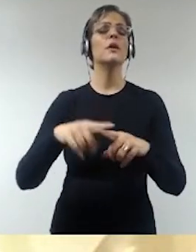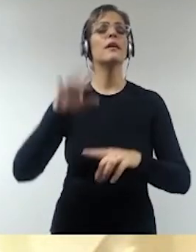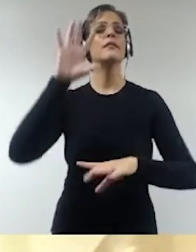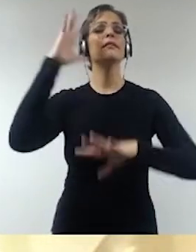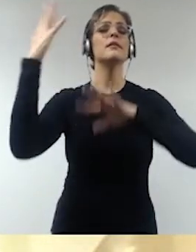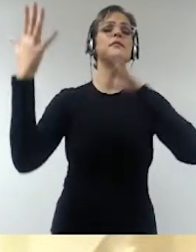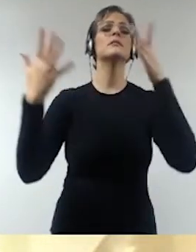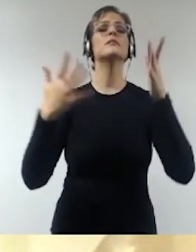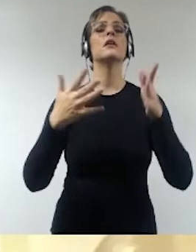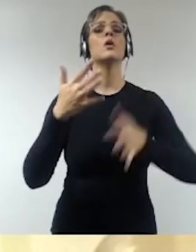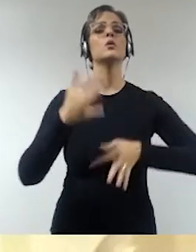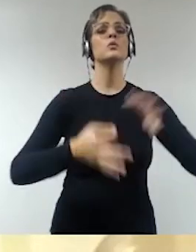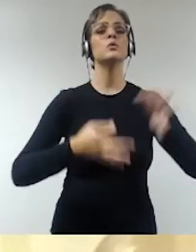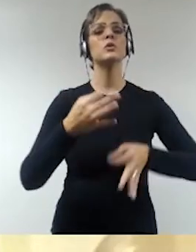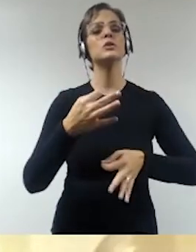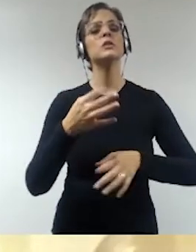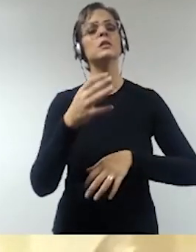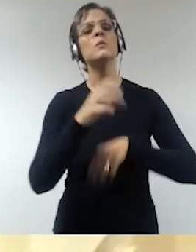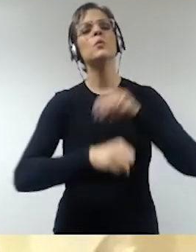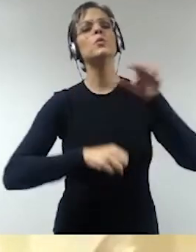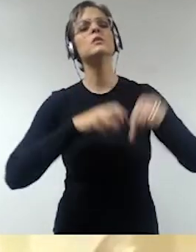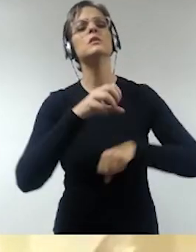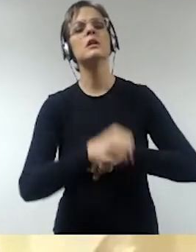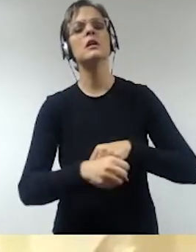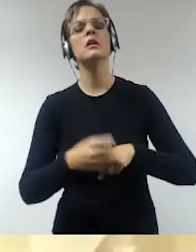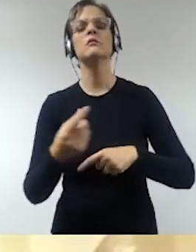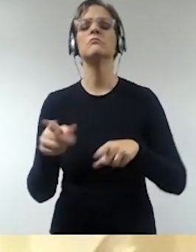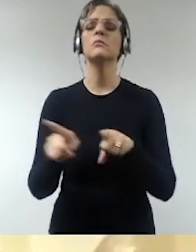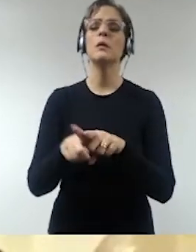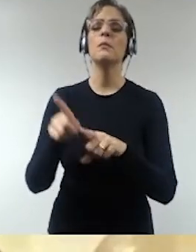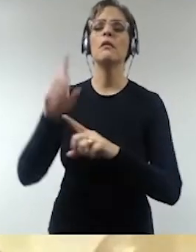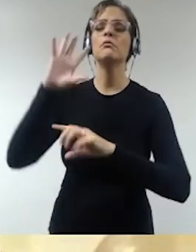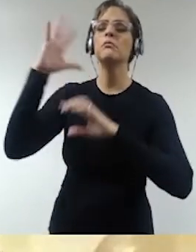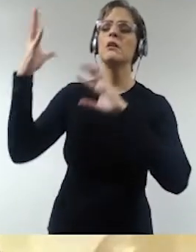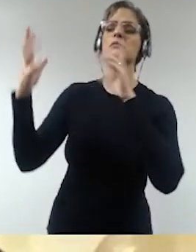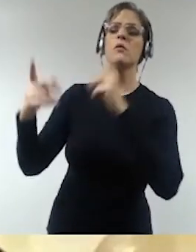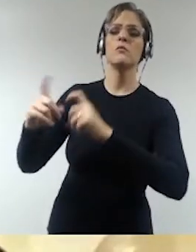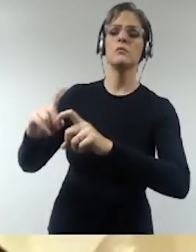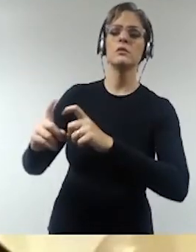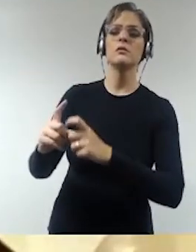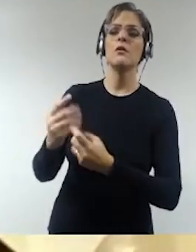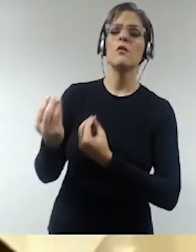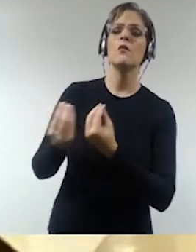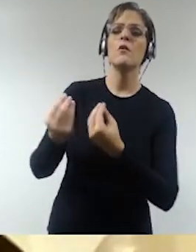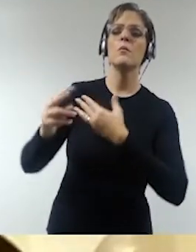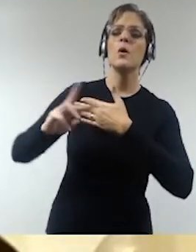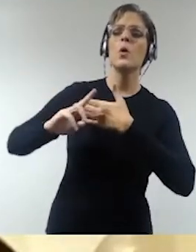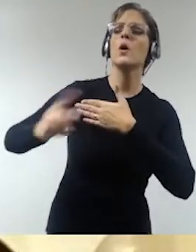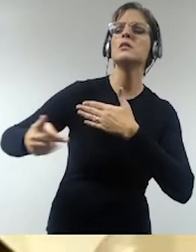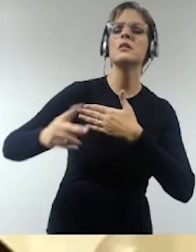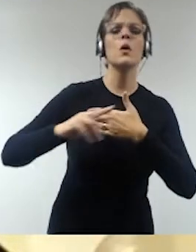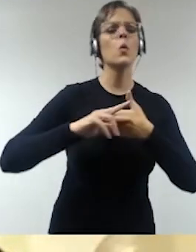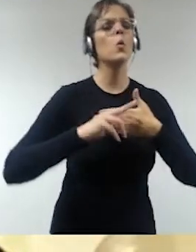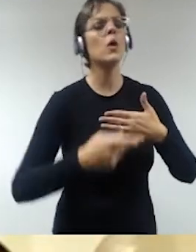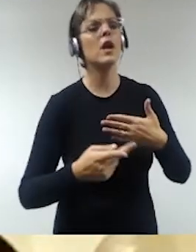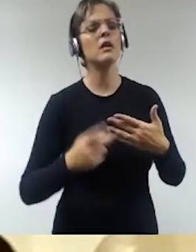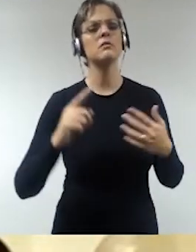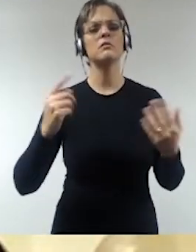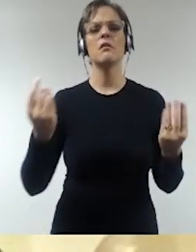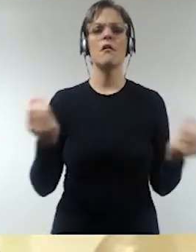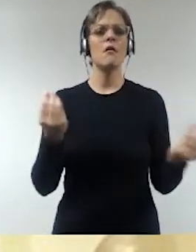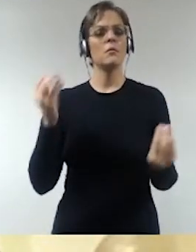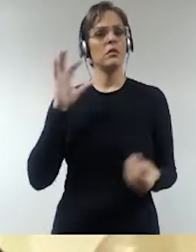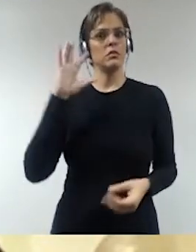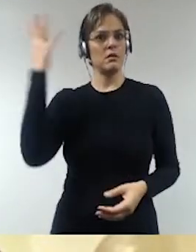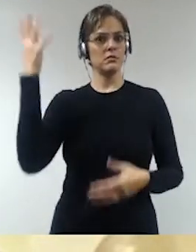decisões judiciais, mas também nas decisões administrativas, verificar as consequências dessas decisões